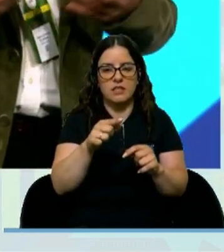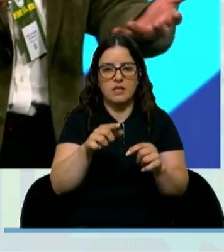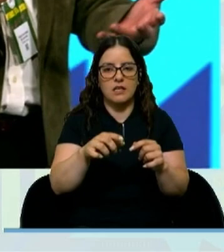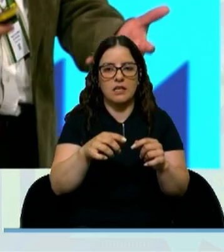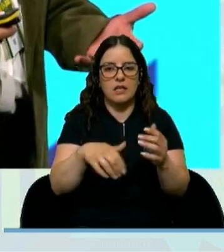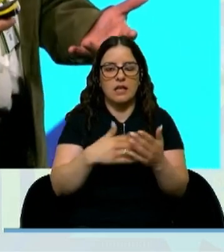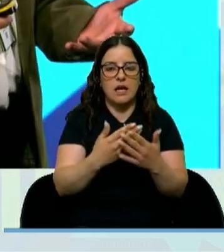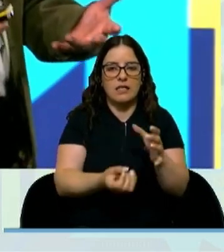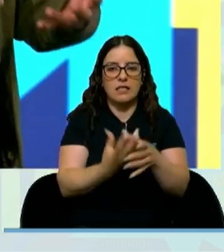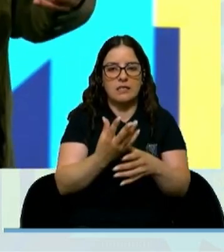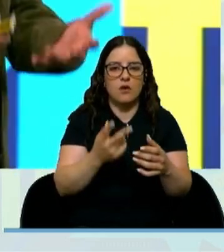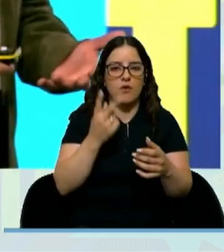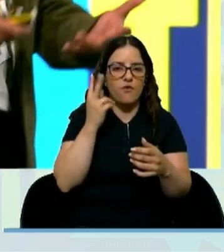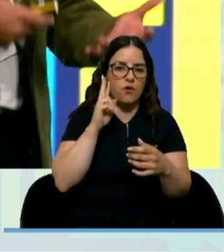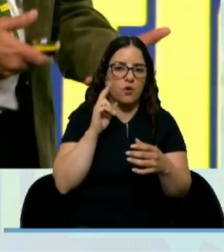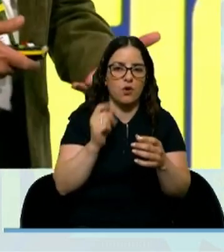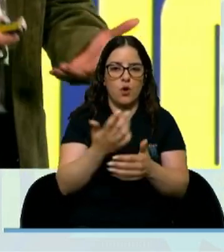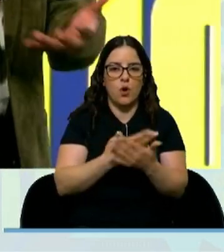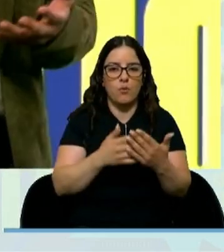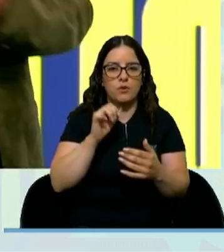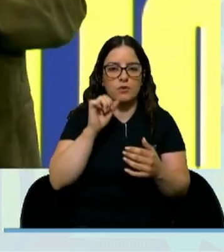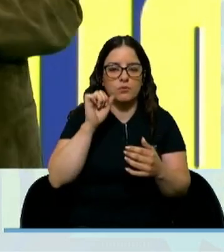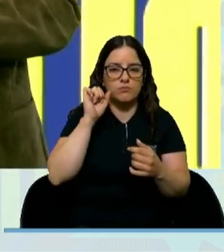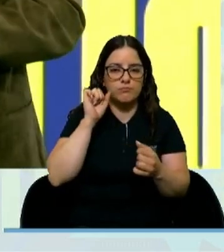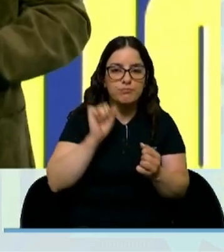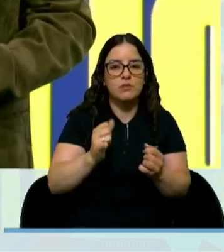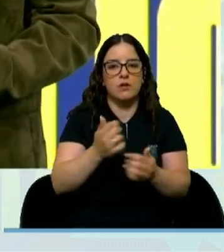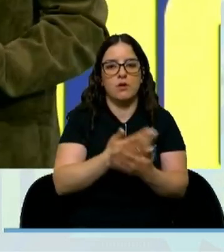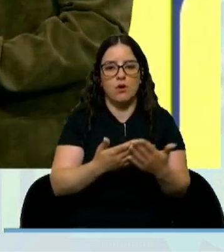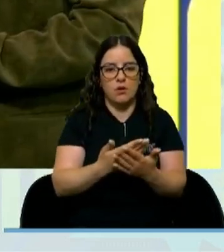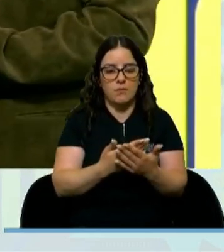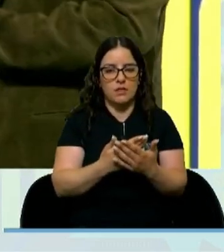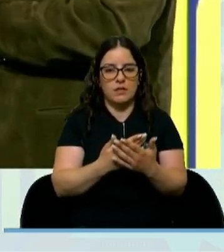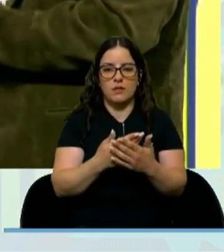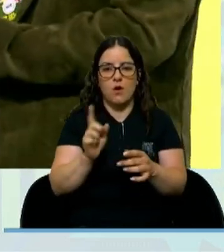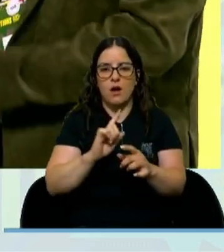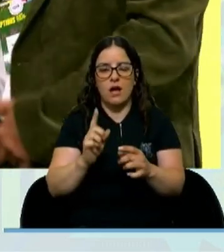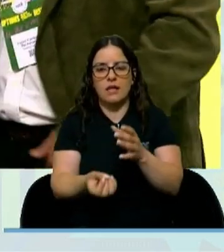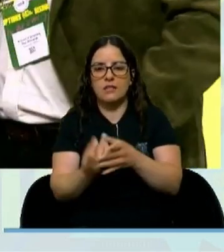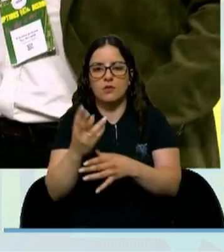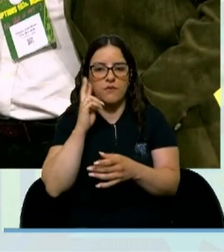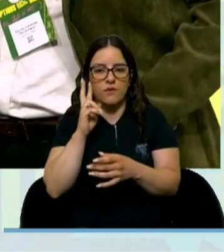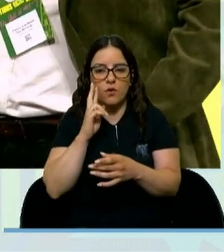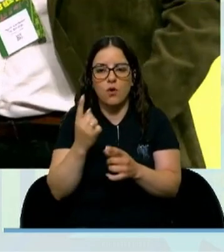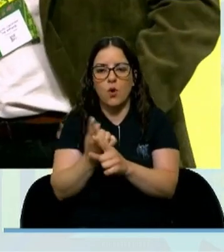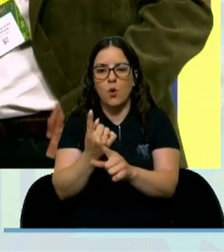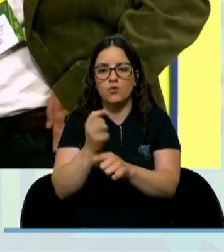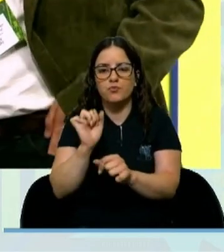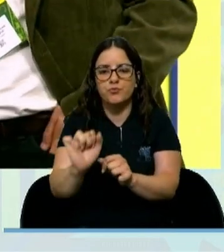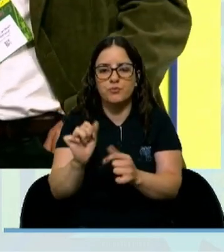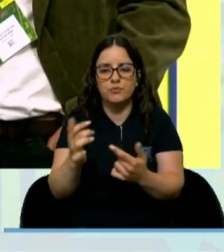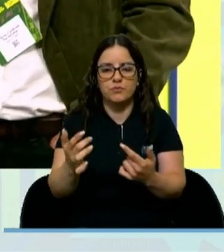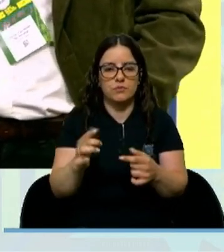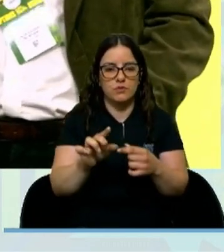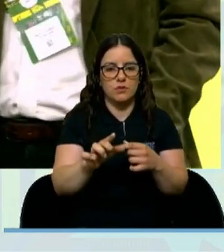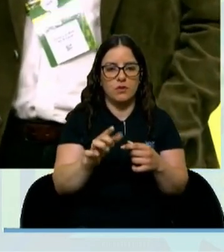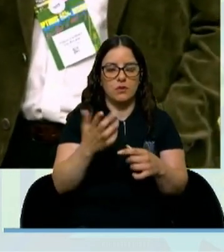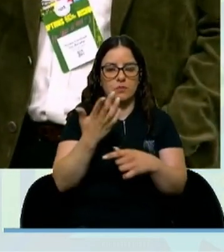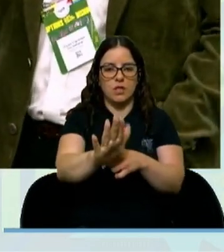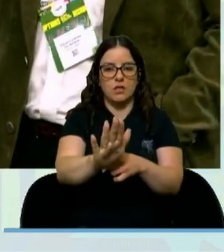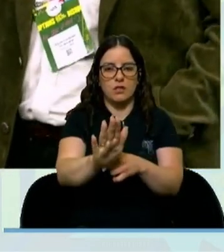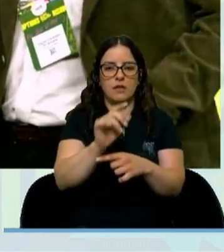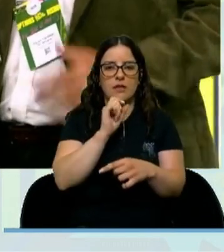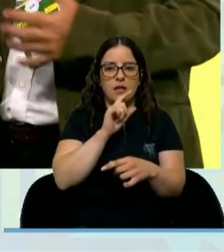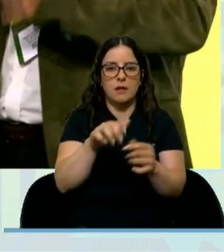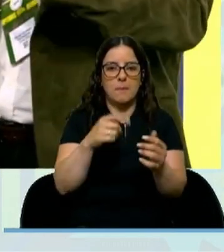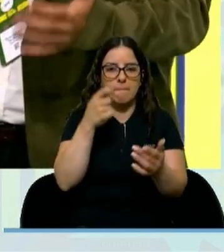economia, independentemente daquilo que é a criação de valor da coisa em si. Como, por exemplo, o facto de nós podermos